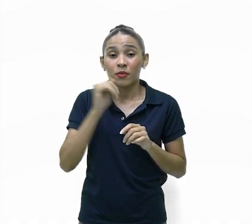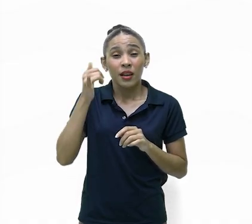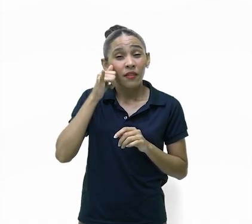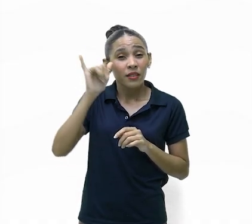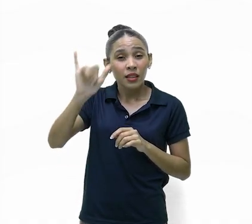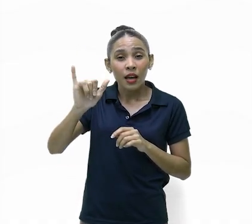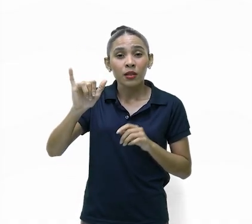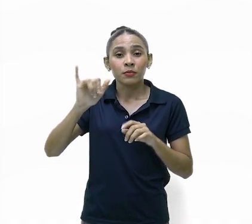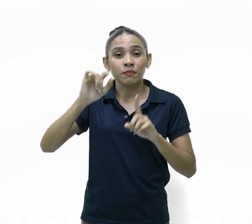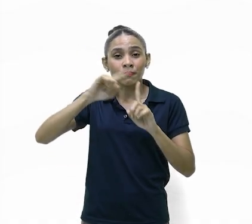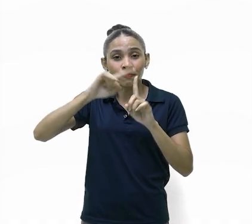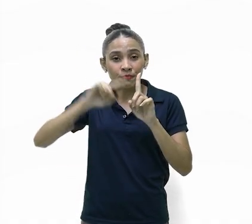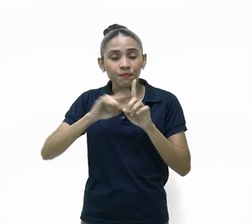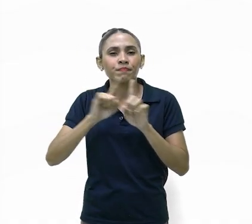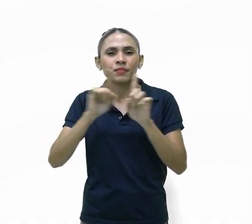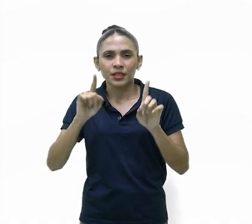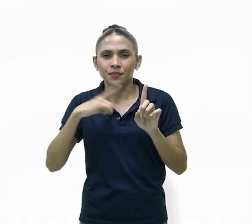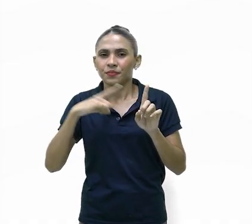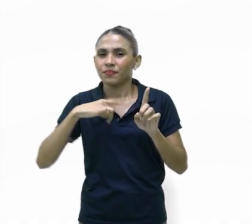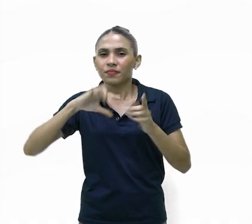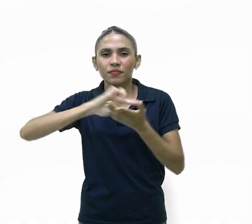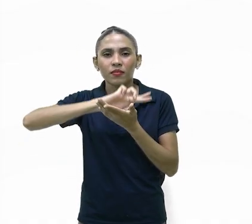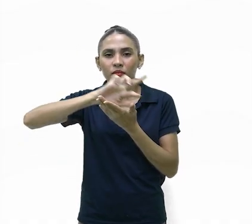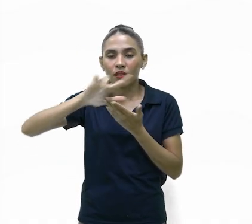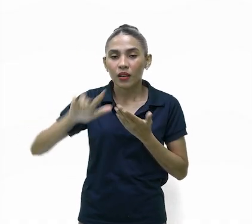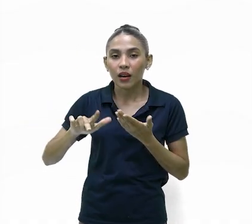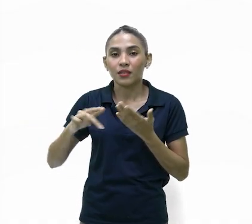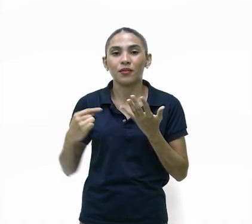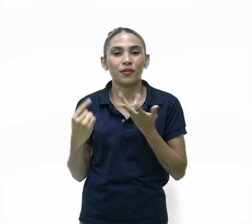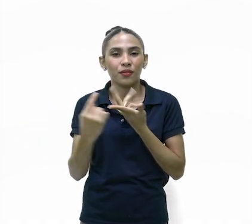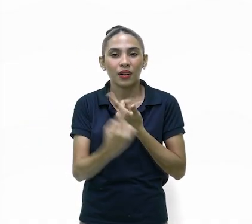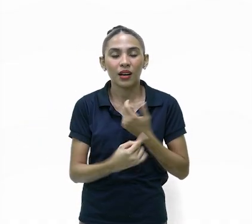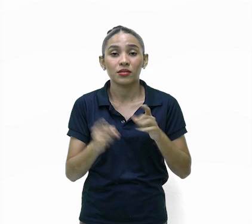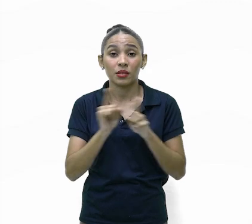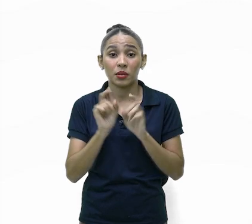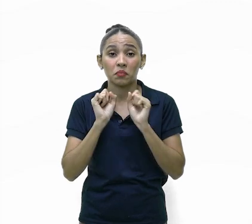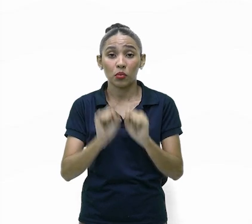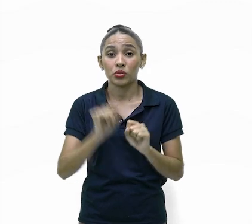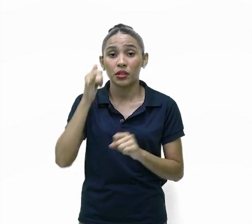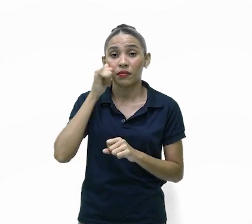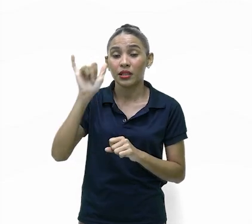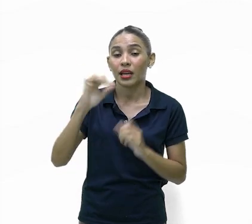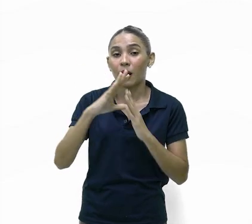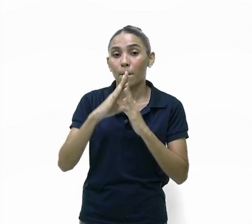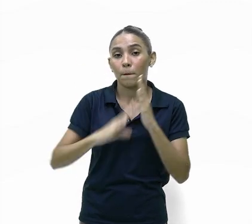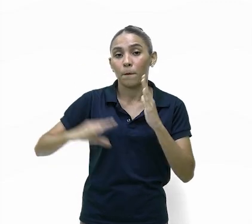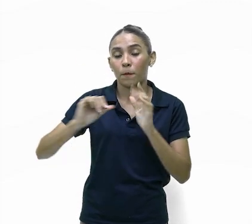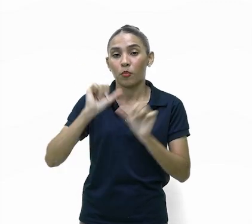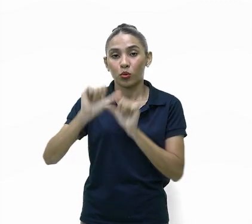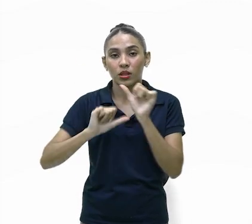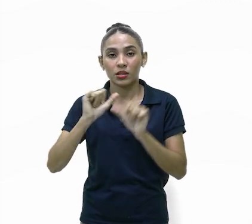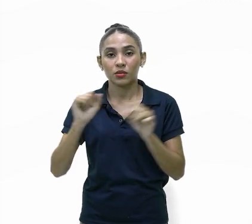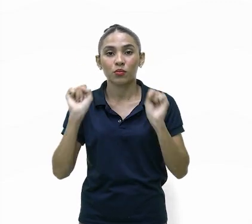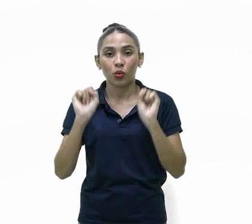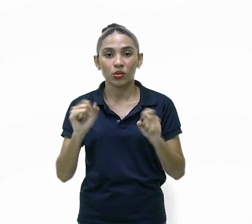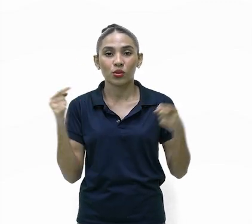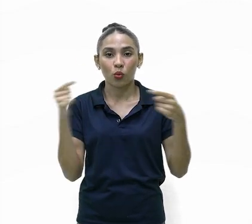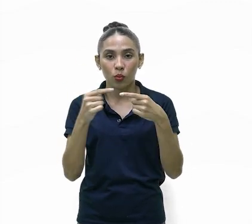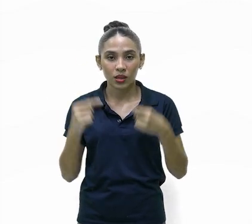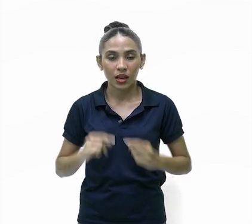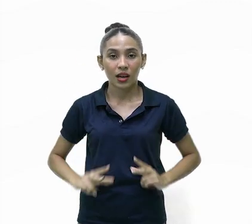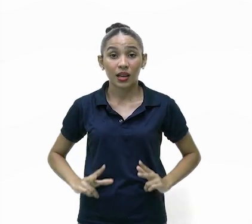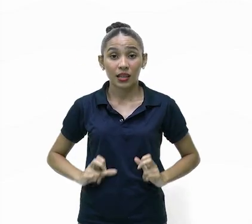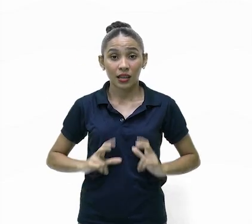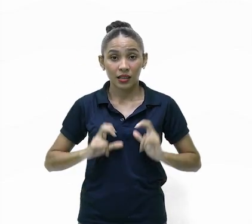evitado durante a gravidez, mas temos outros hábitos também que podem evitar as mutações, né, essas mutações que podem culminar no câncer, por